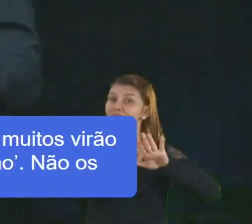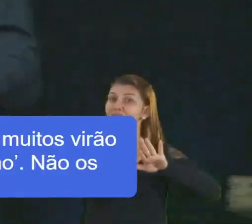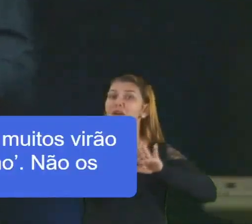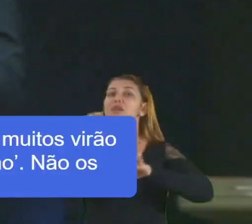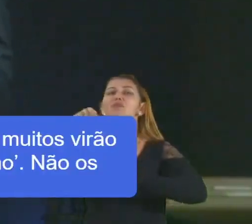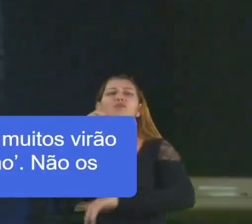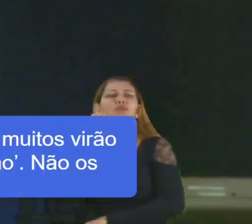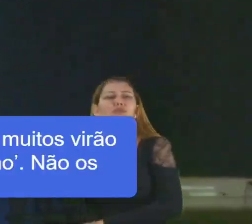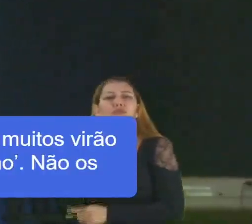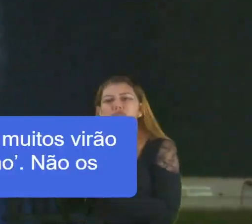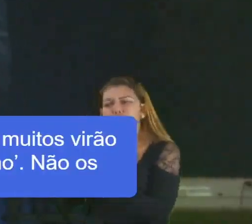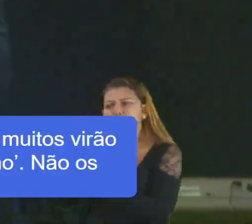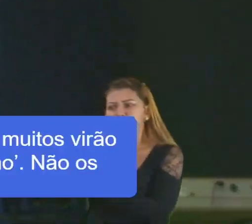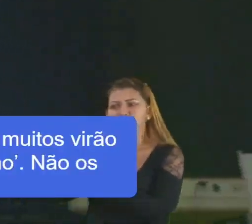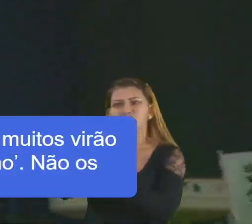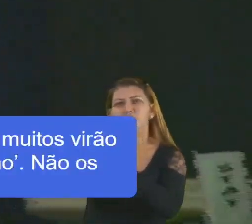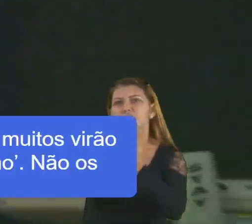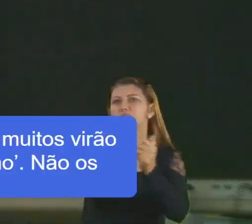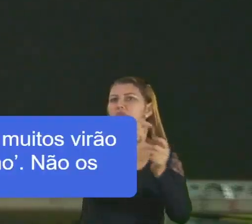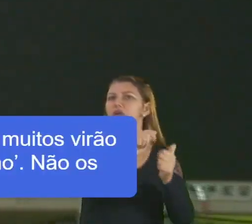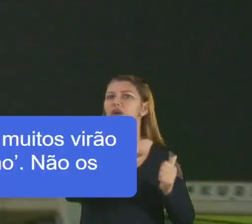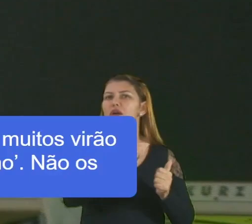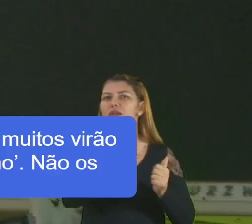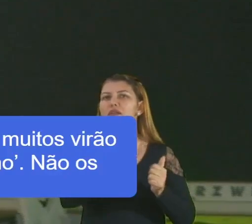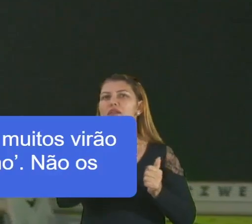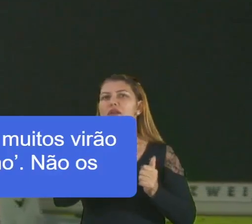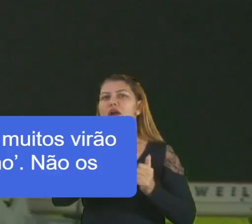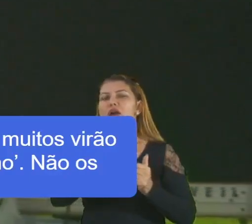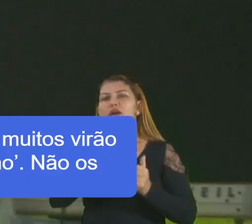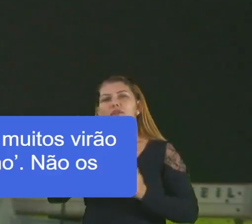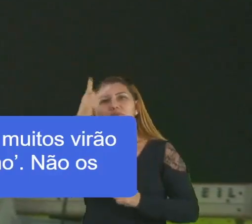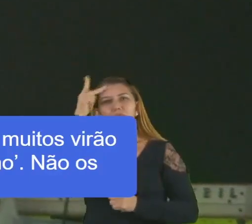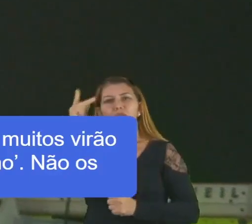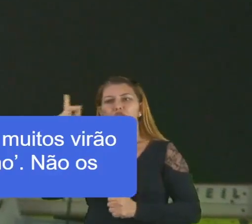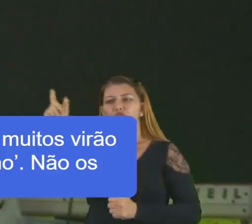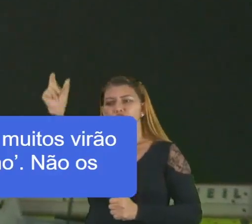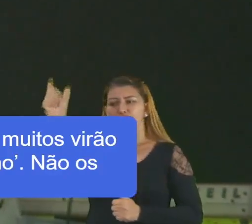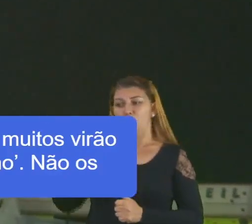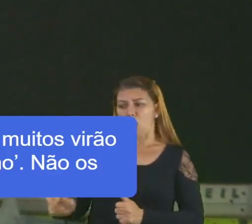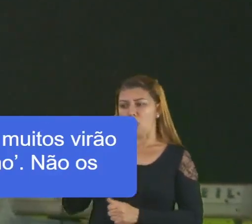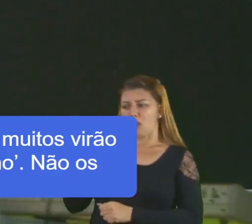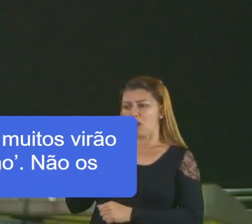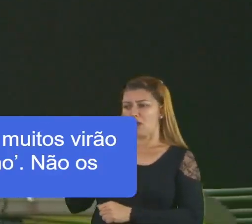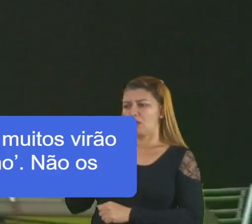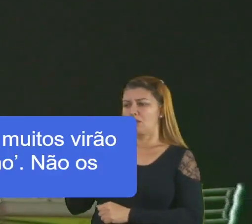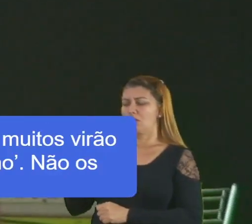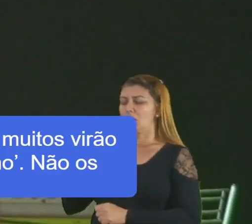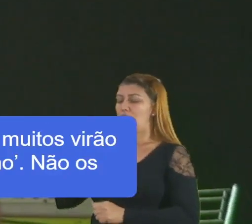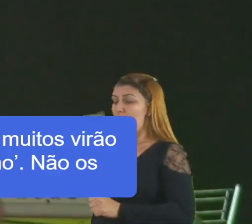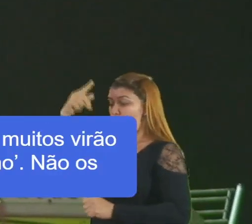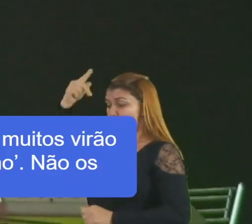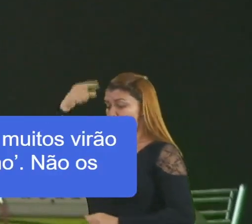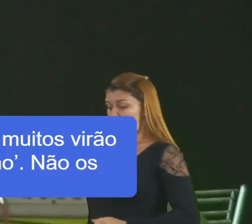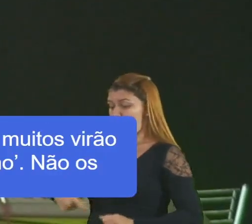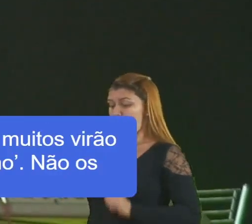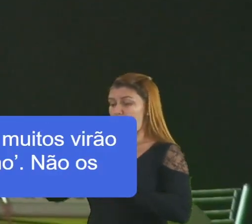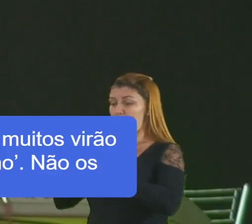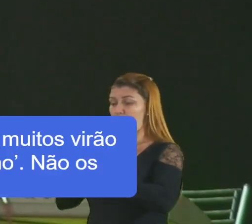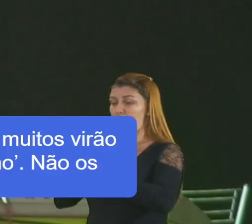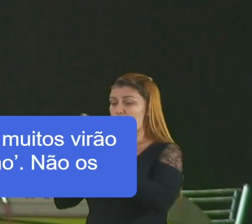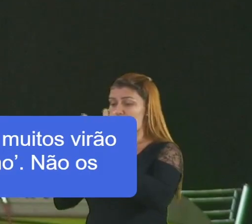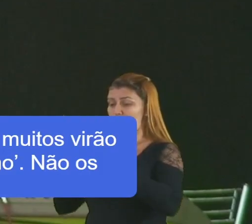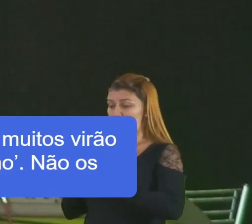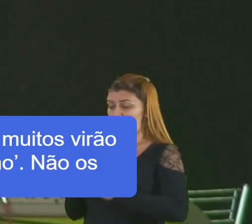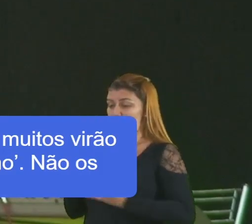serem enganados, pois muitos virão em meu nome dizendo, sou eu. O tempo